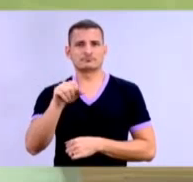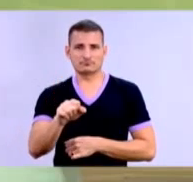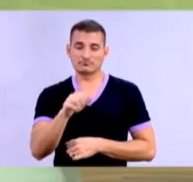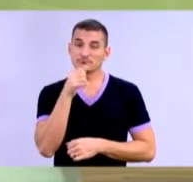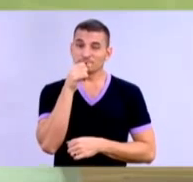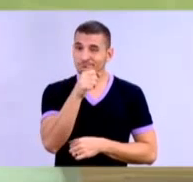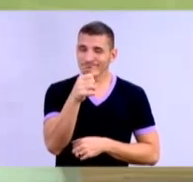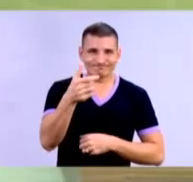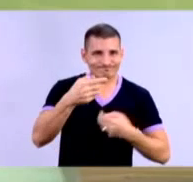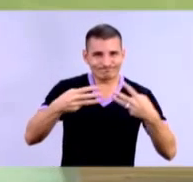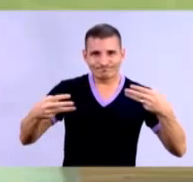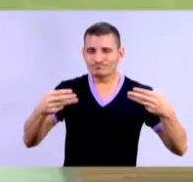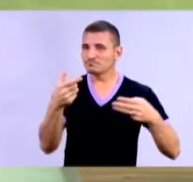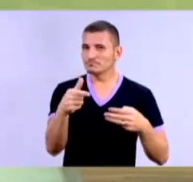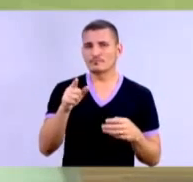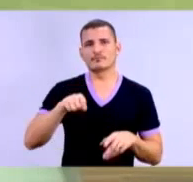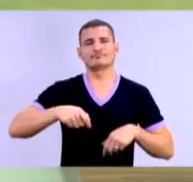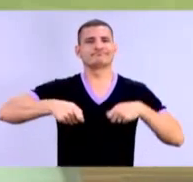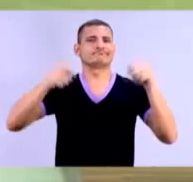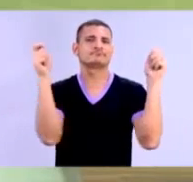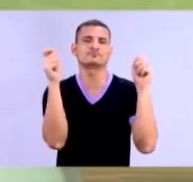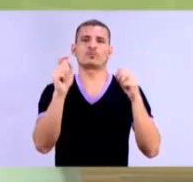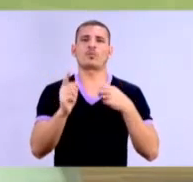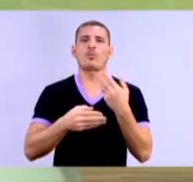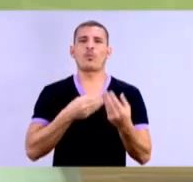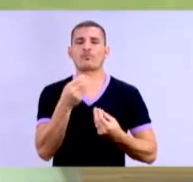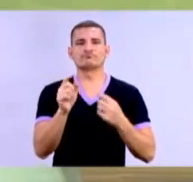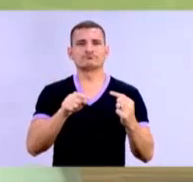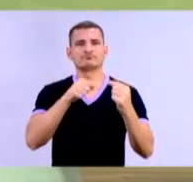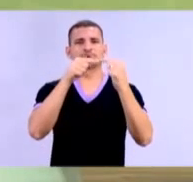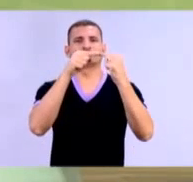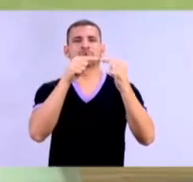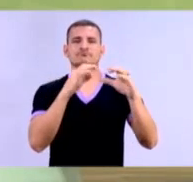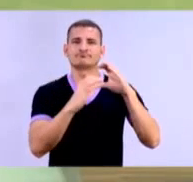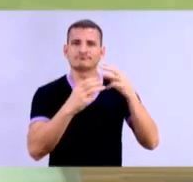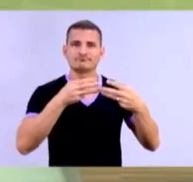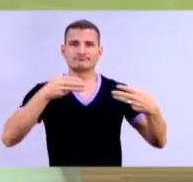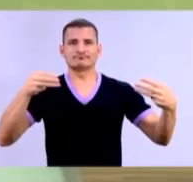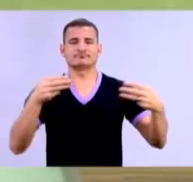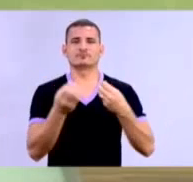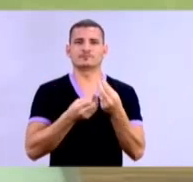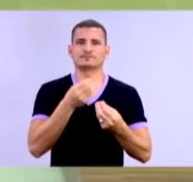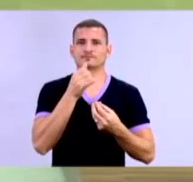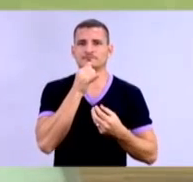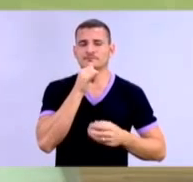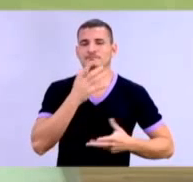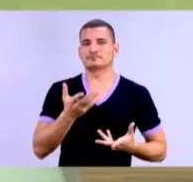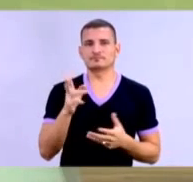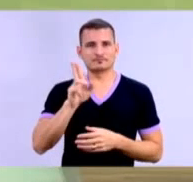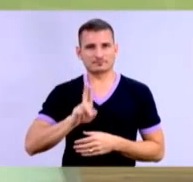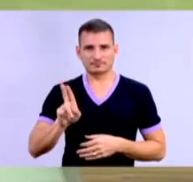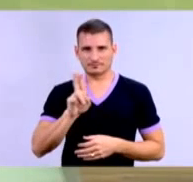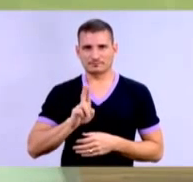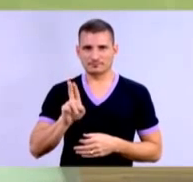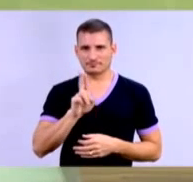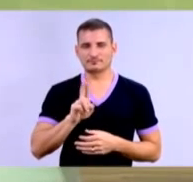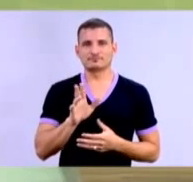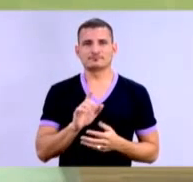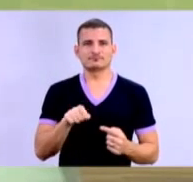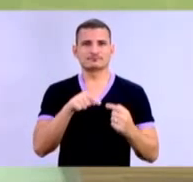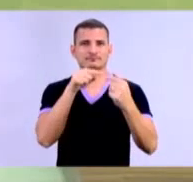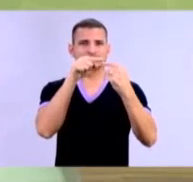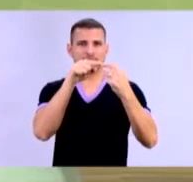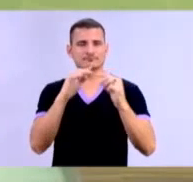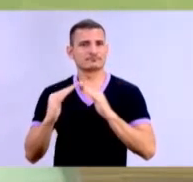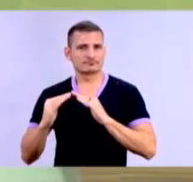meios físicos é impossível a gente estabelecer conexão de rede de computadores. Por exemplo, quando usamos a nossa conexão em